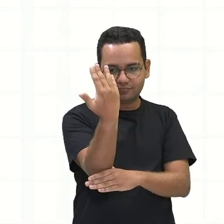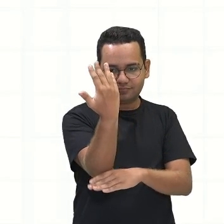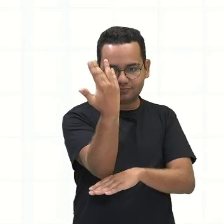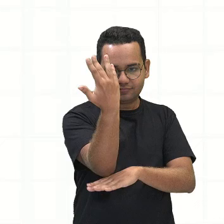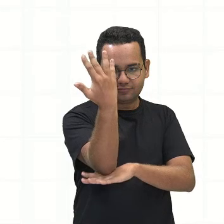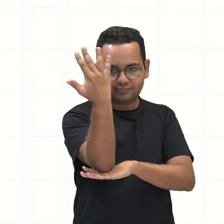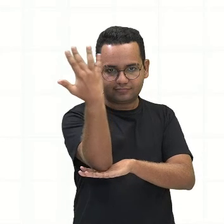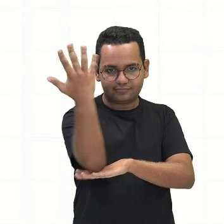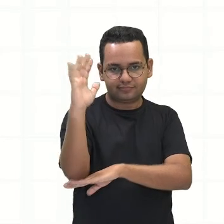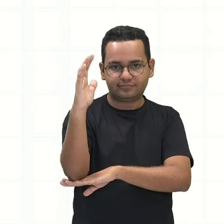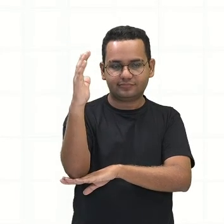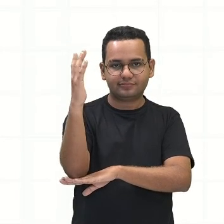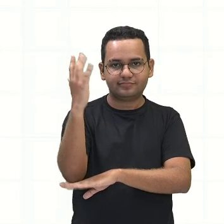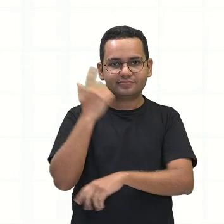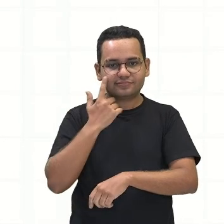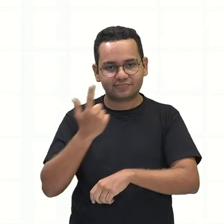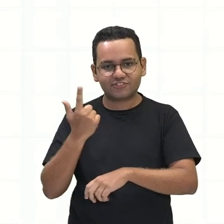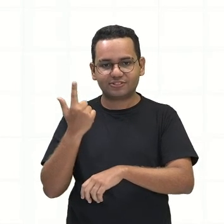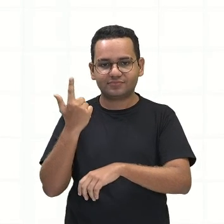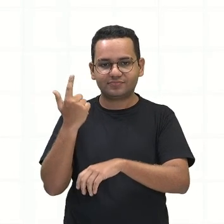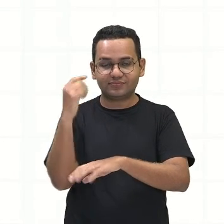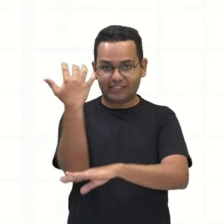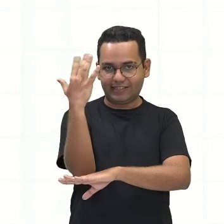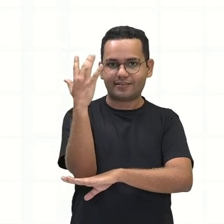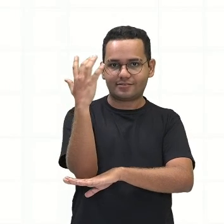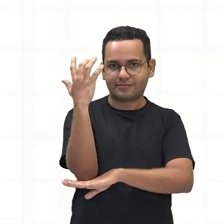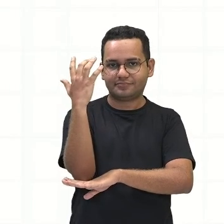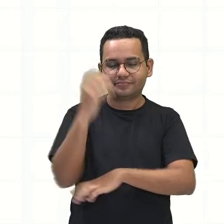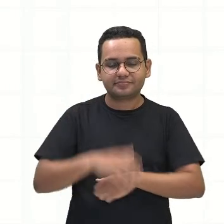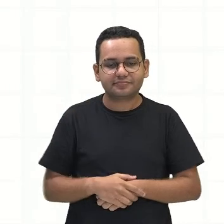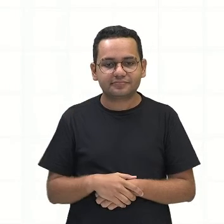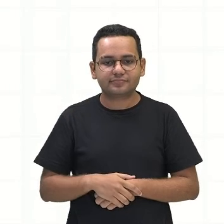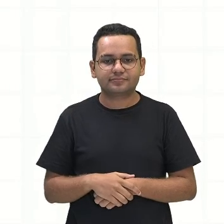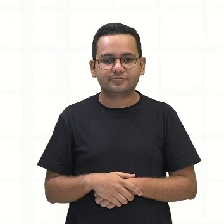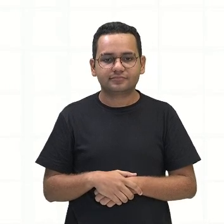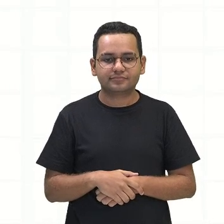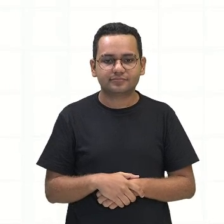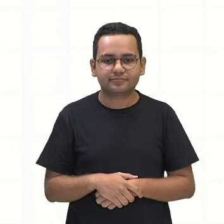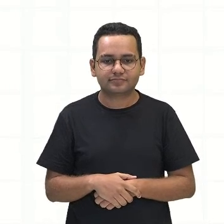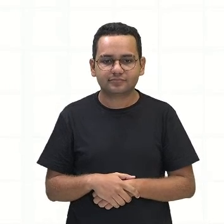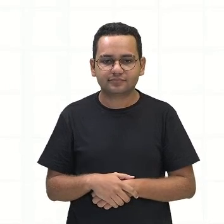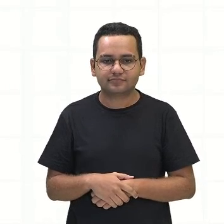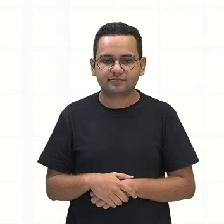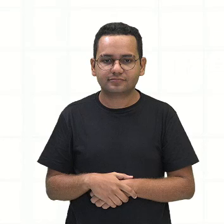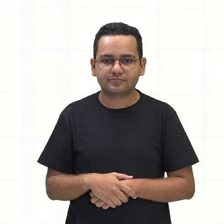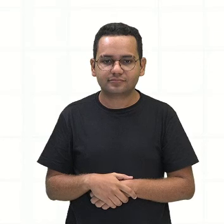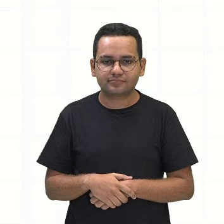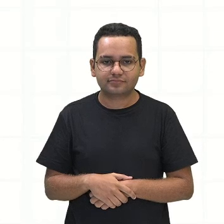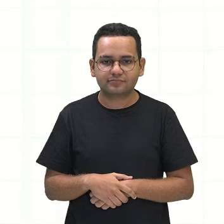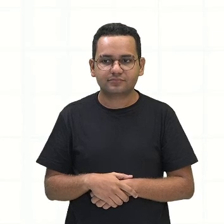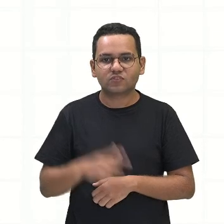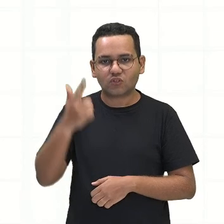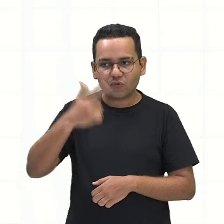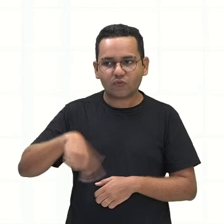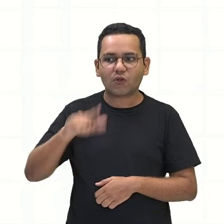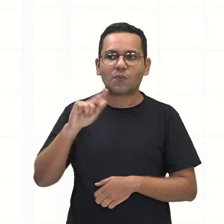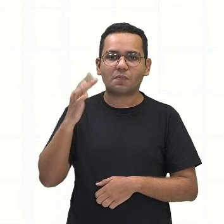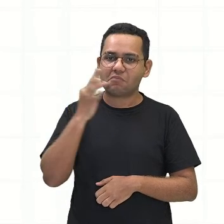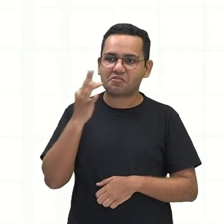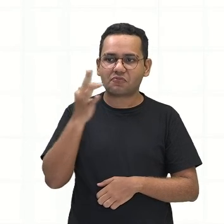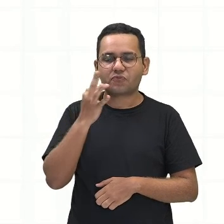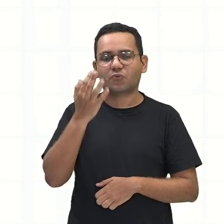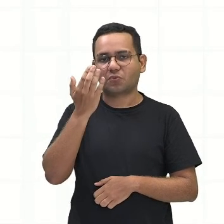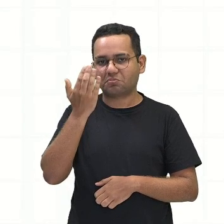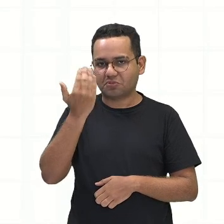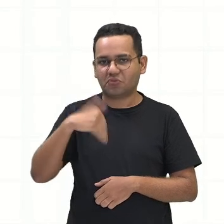que estas plantas elas possam, enfim, produzir alimentos aí para o nosso